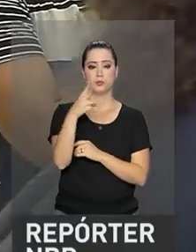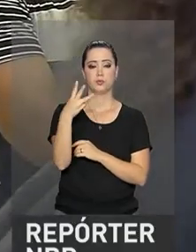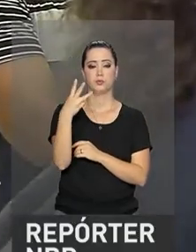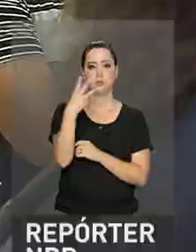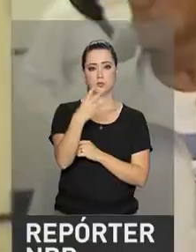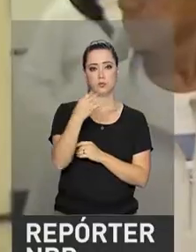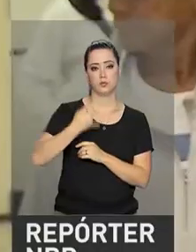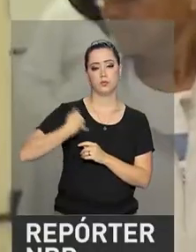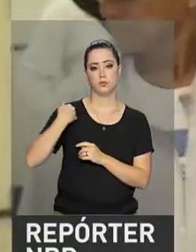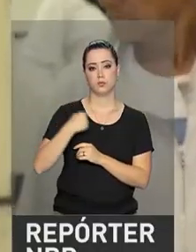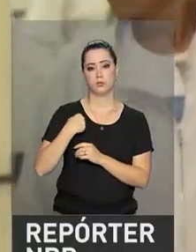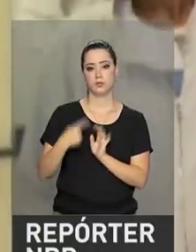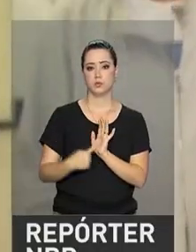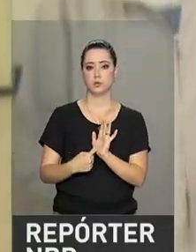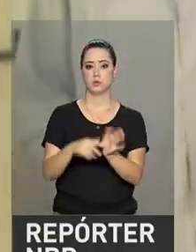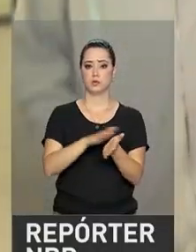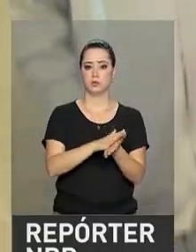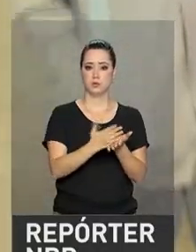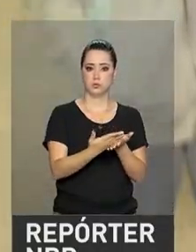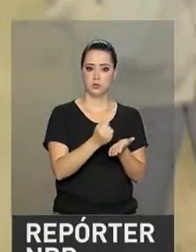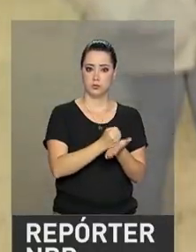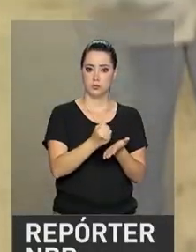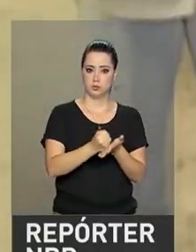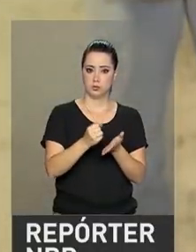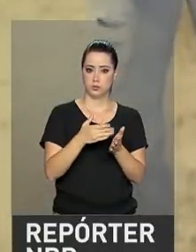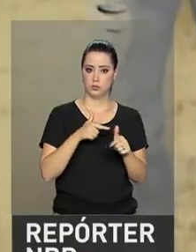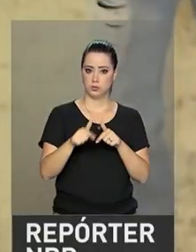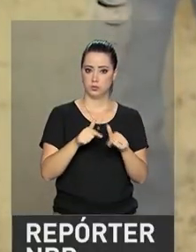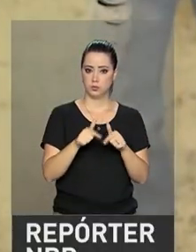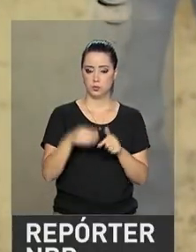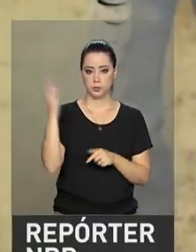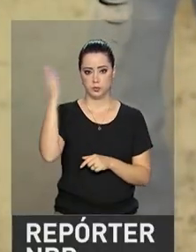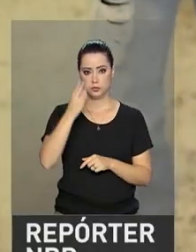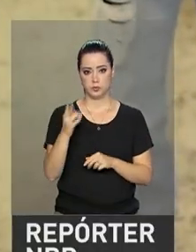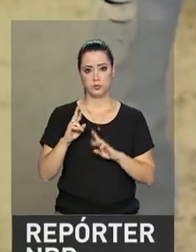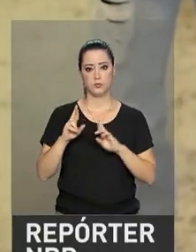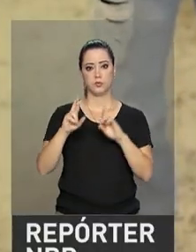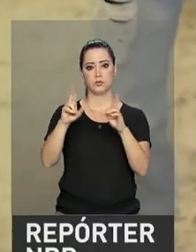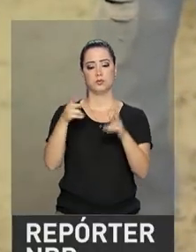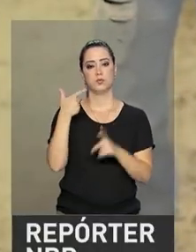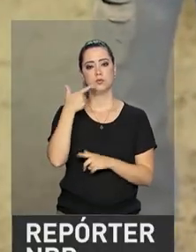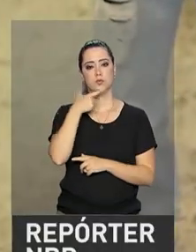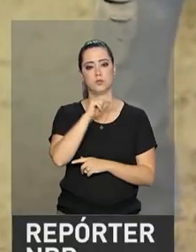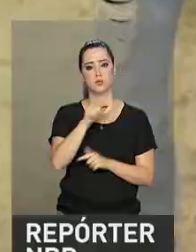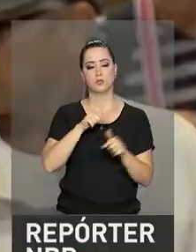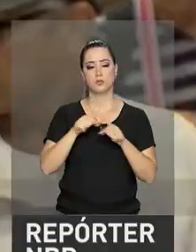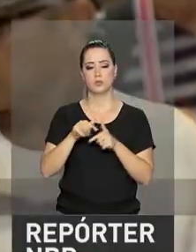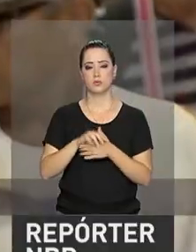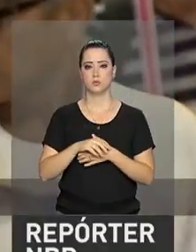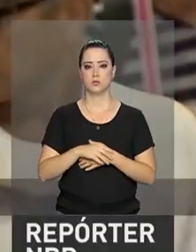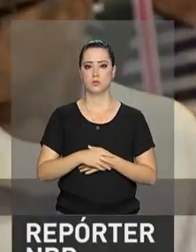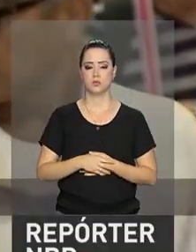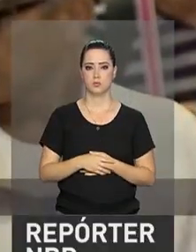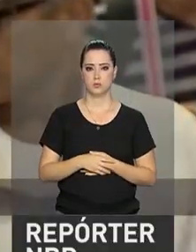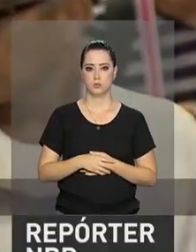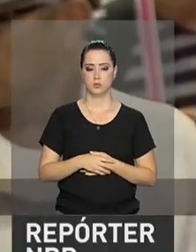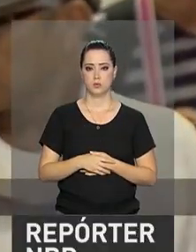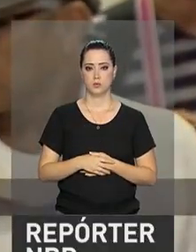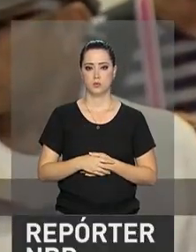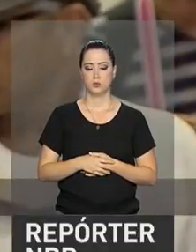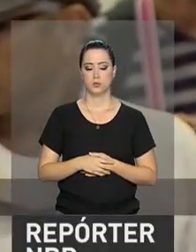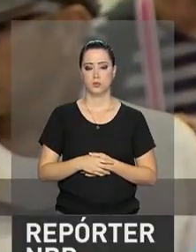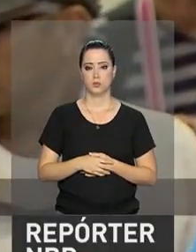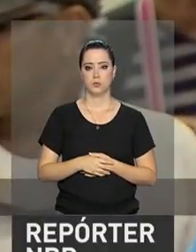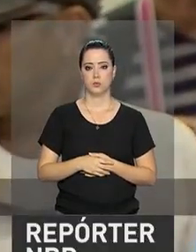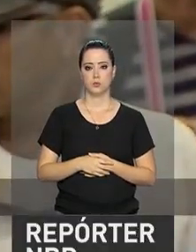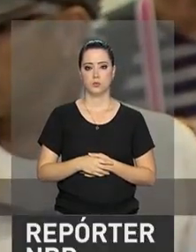33 anos, mostra a carteira de trabalho brasileira, na esperança de conseguir um emprego. Eu espero o futuro, como